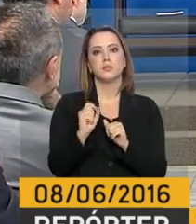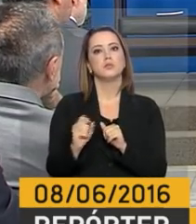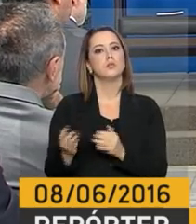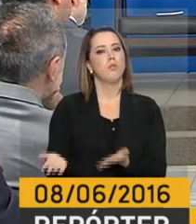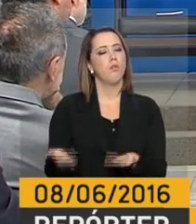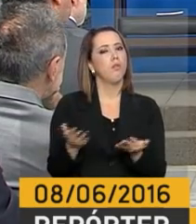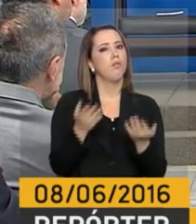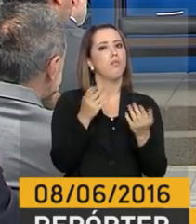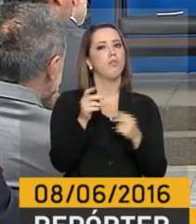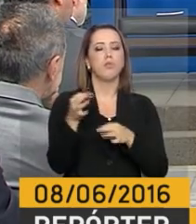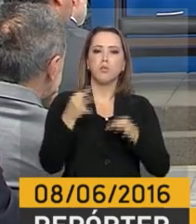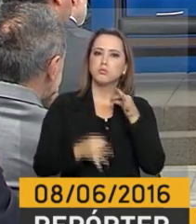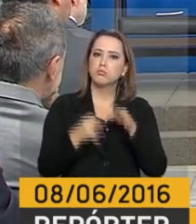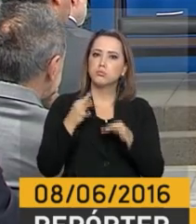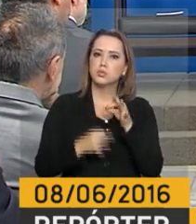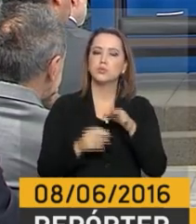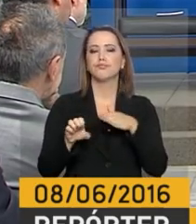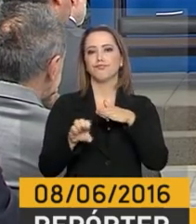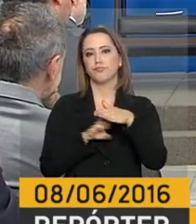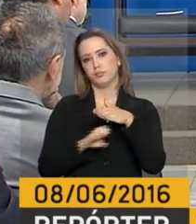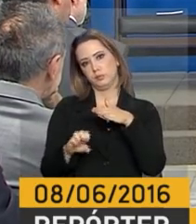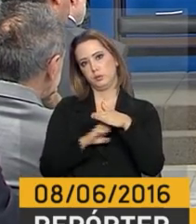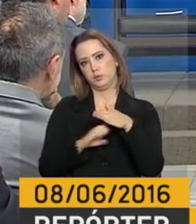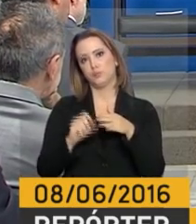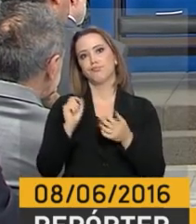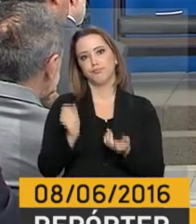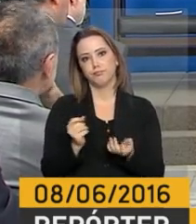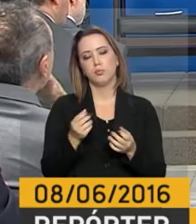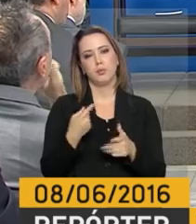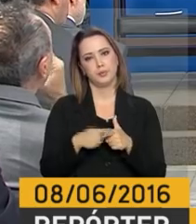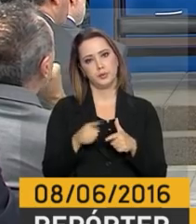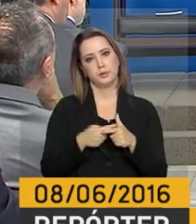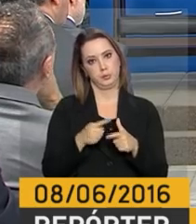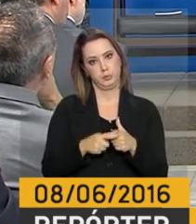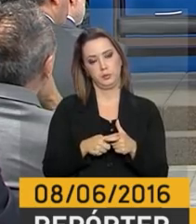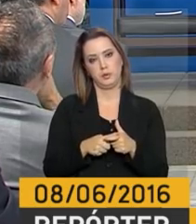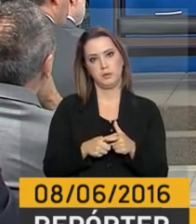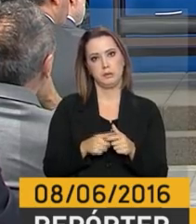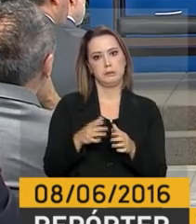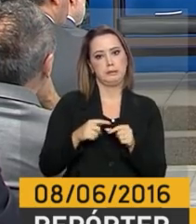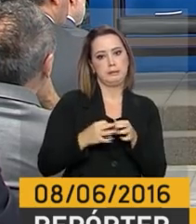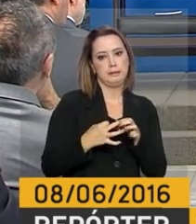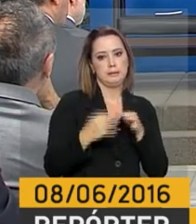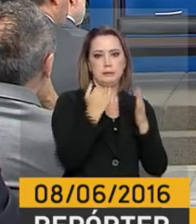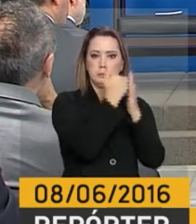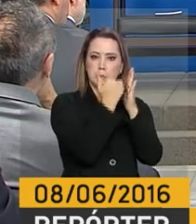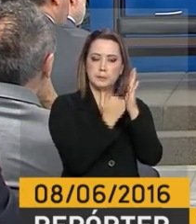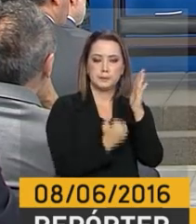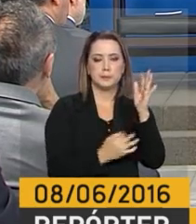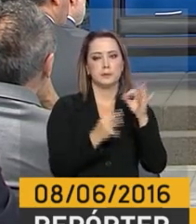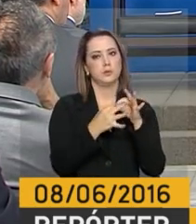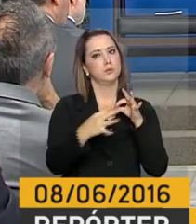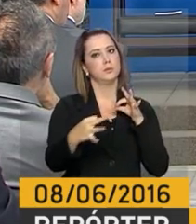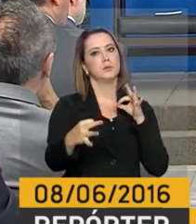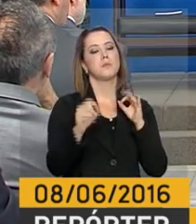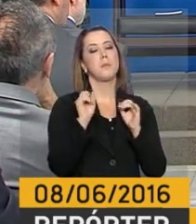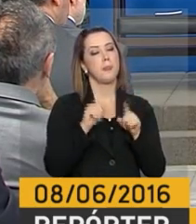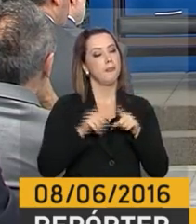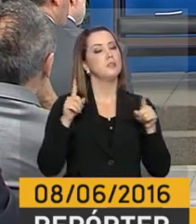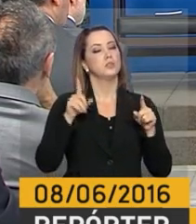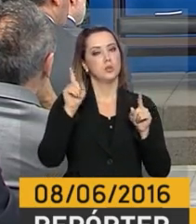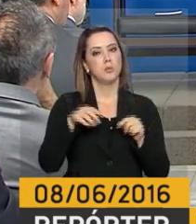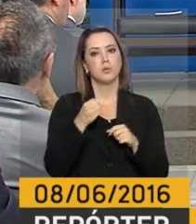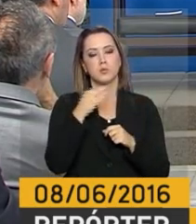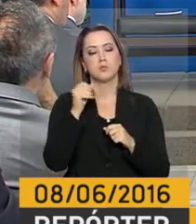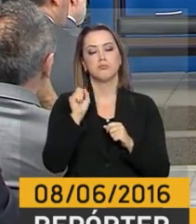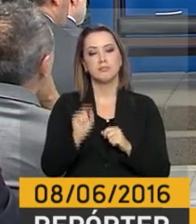recuperação judicial de companhias que pudessem ter entrado em dificuldades a lista é grande mas eu só posso L garantir